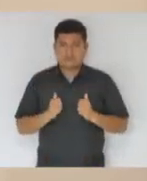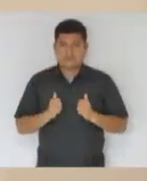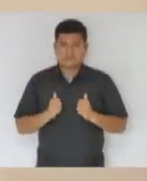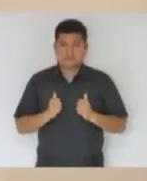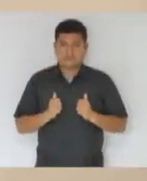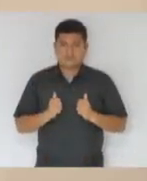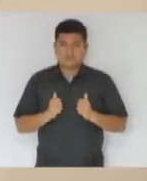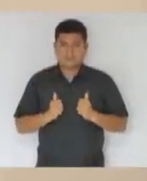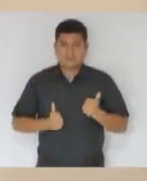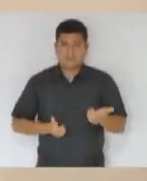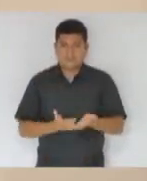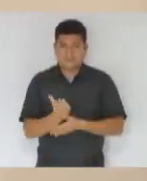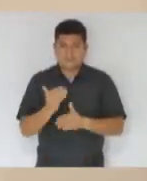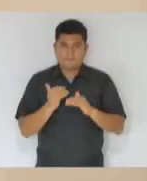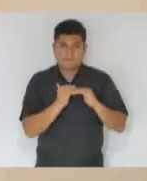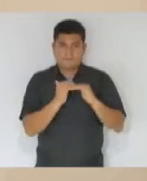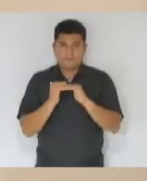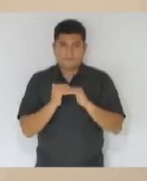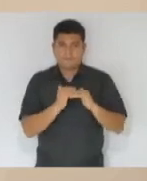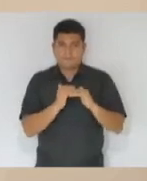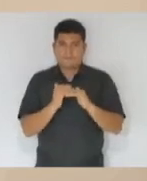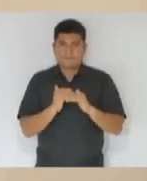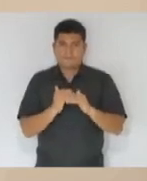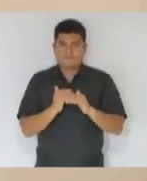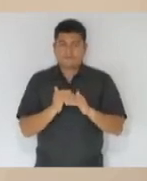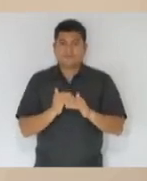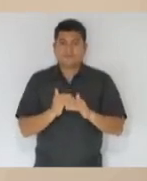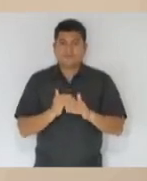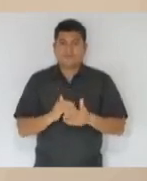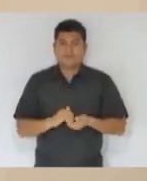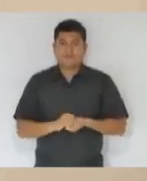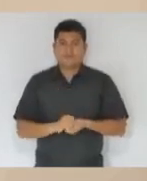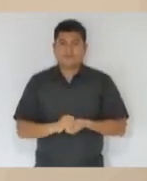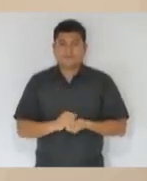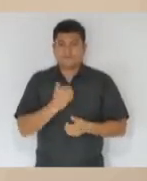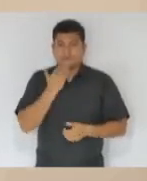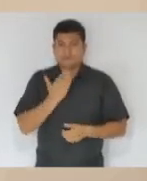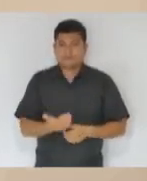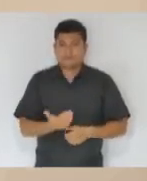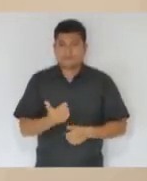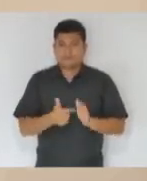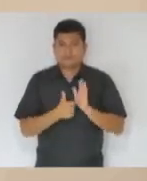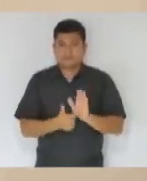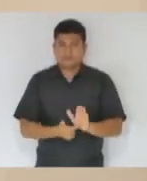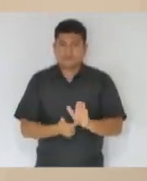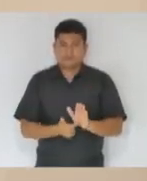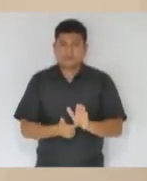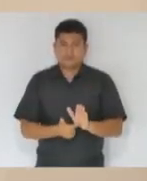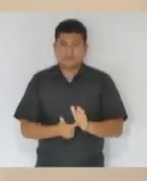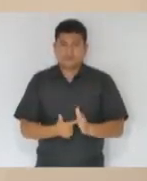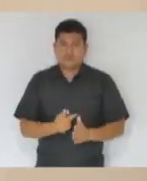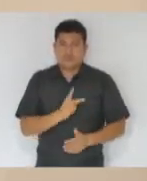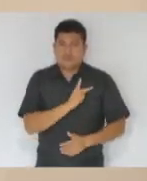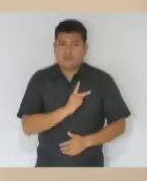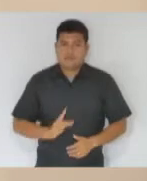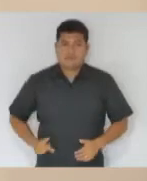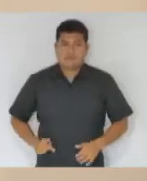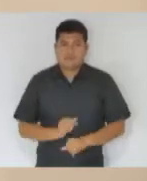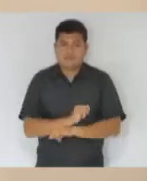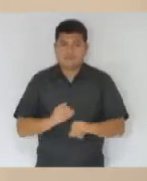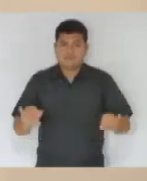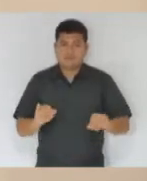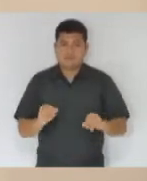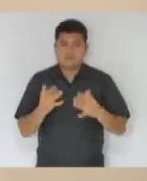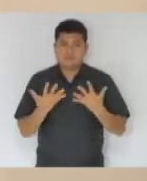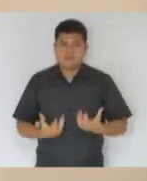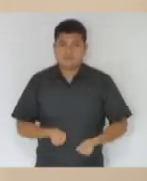encontram. Aprovado por unanimidade. Requerimentos e indicações. Esta presidência comunica que defere os seguintes